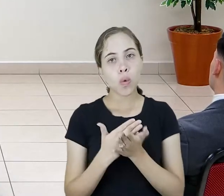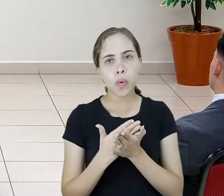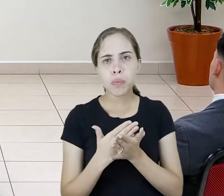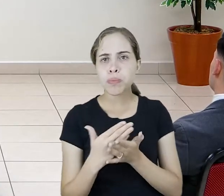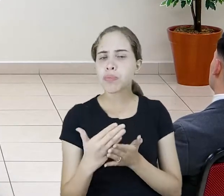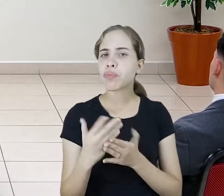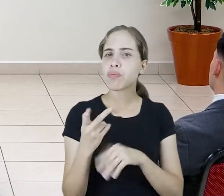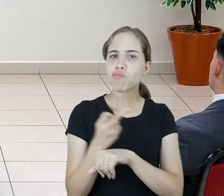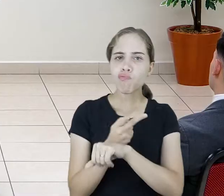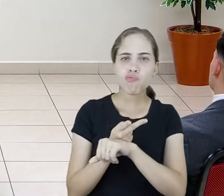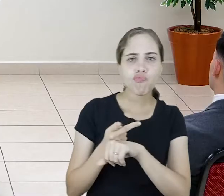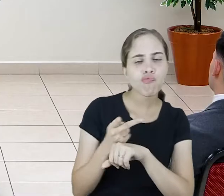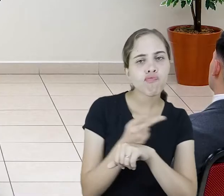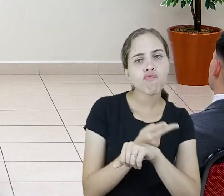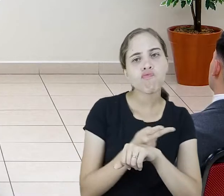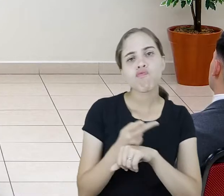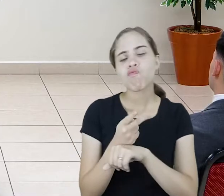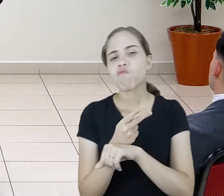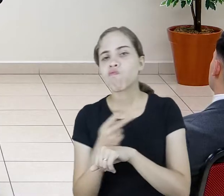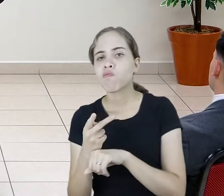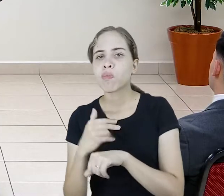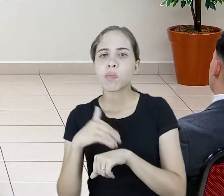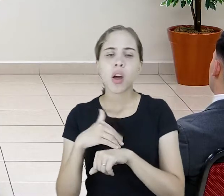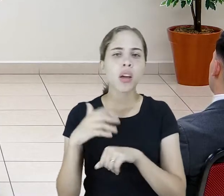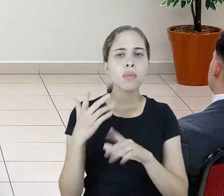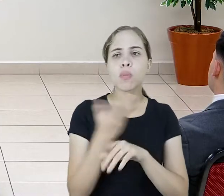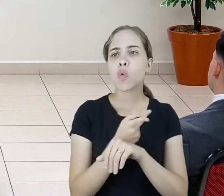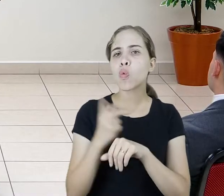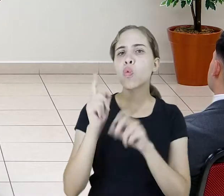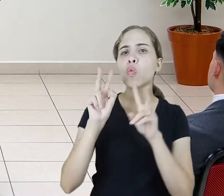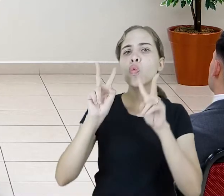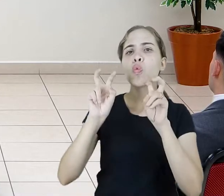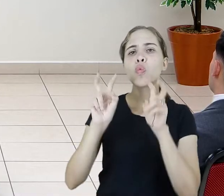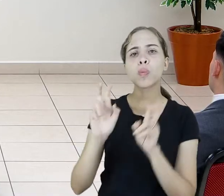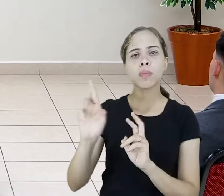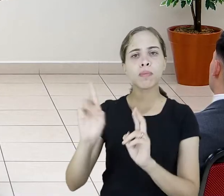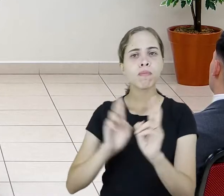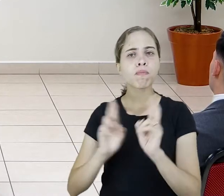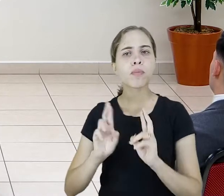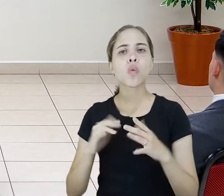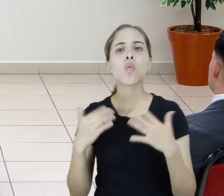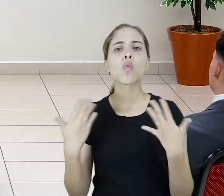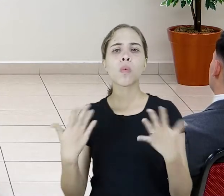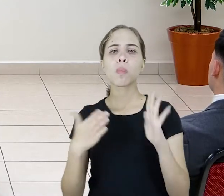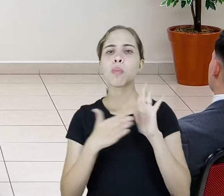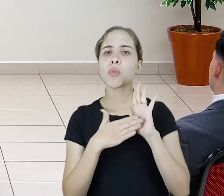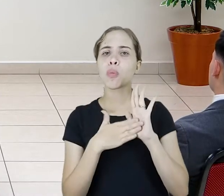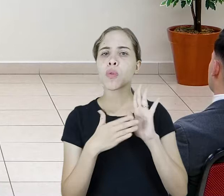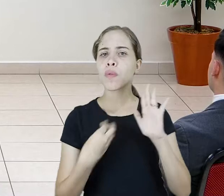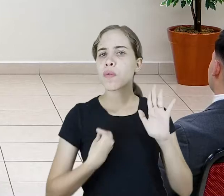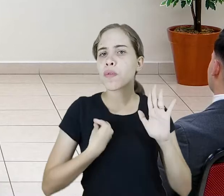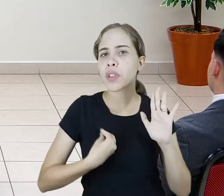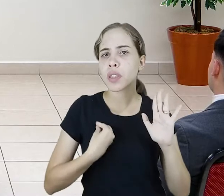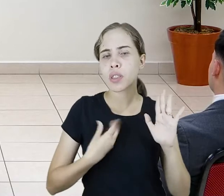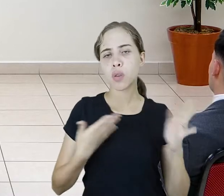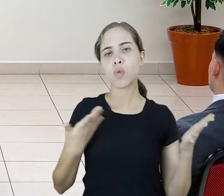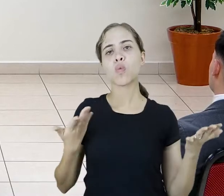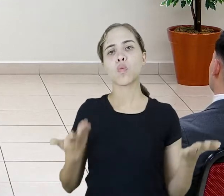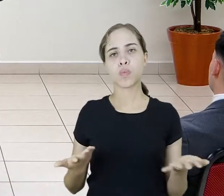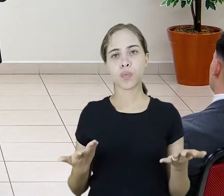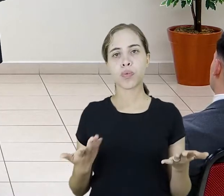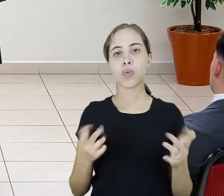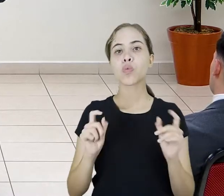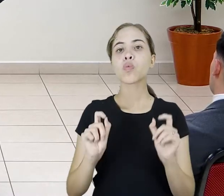busca. A busca das respostas sobre qual o propósito da vida e, especialmente, o